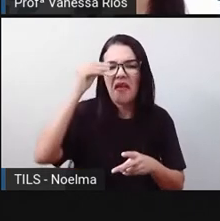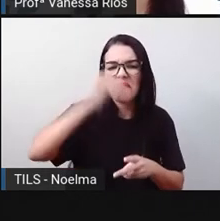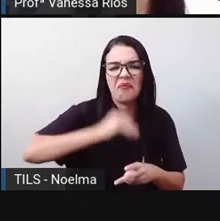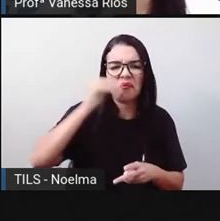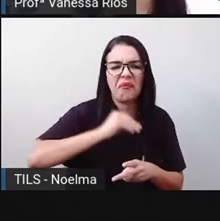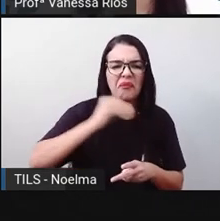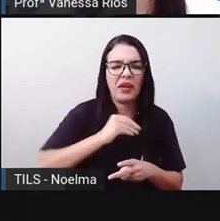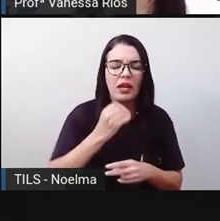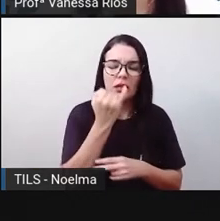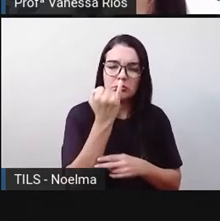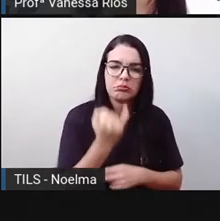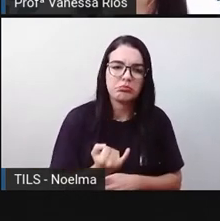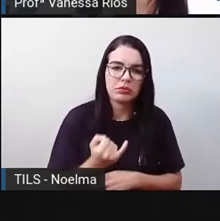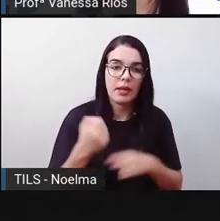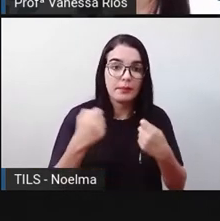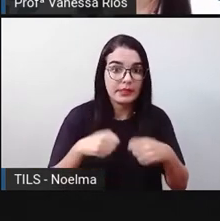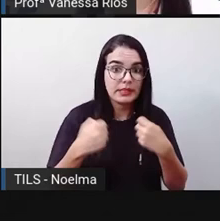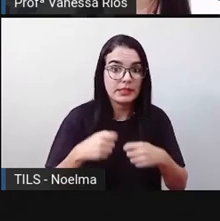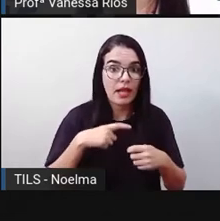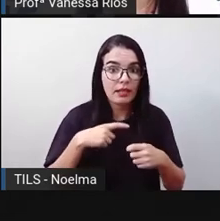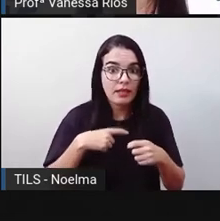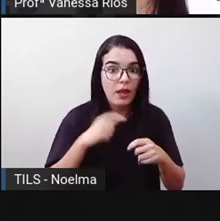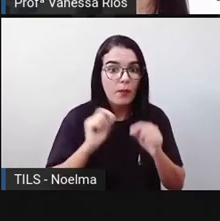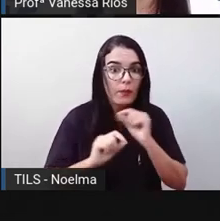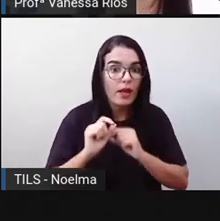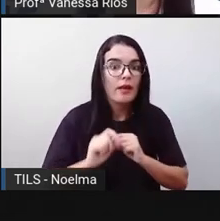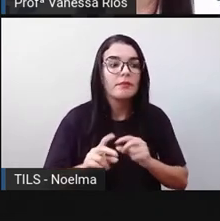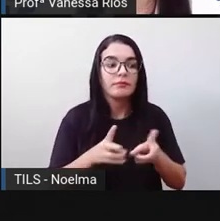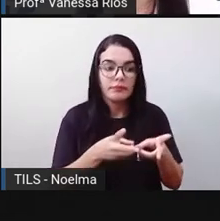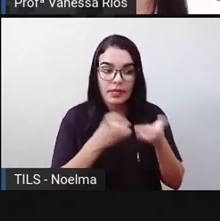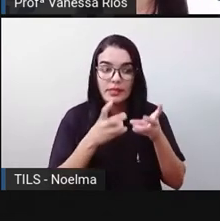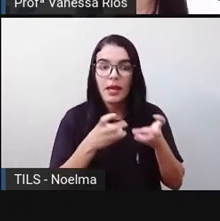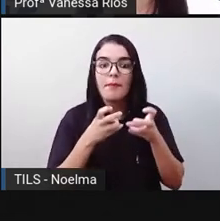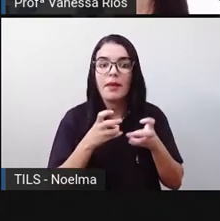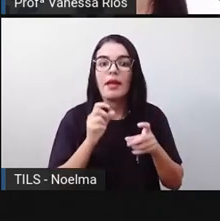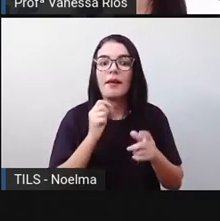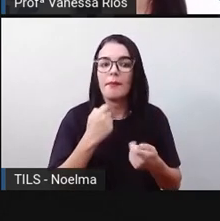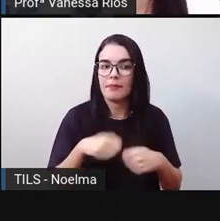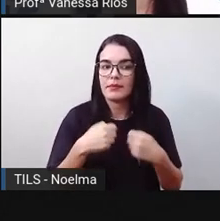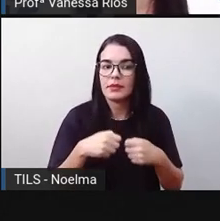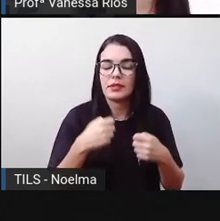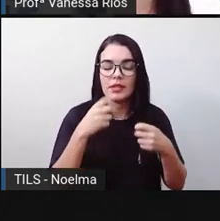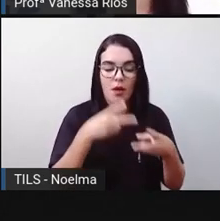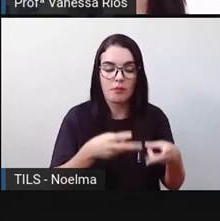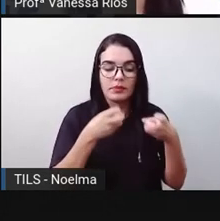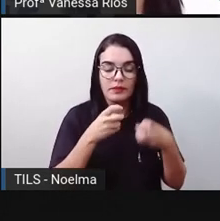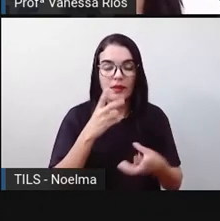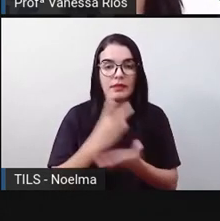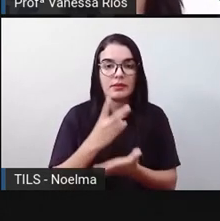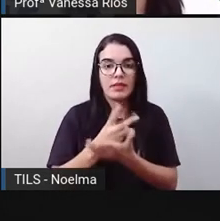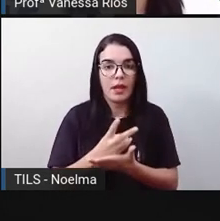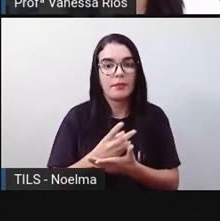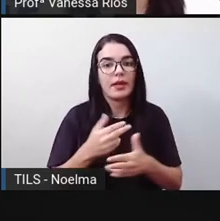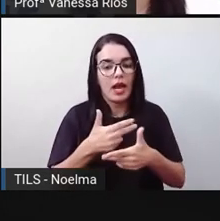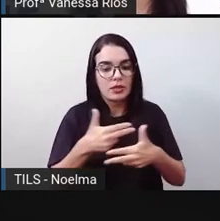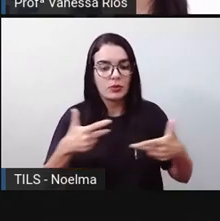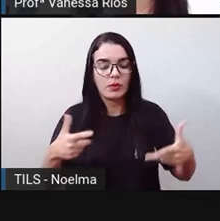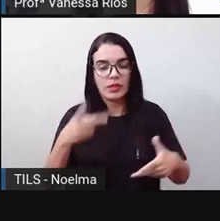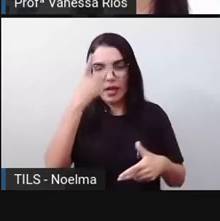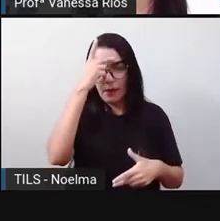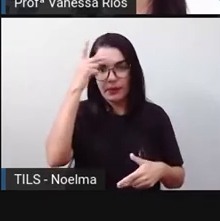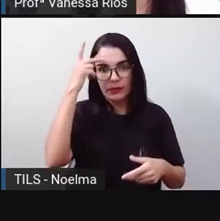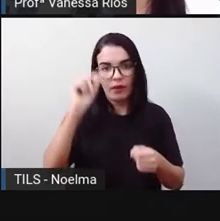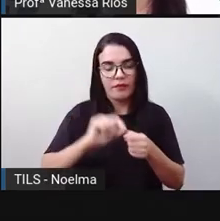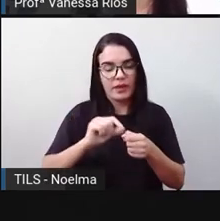que devem ser levados em conta sempre. Então é muito bom observar esses comportamentos para evitar